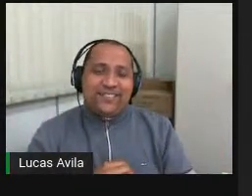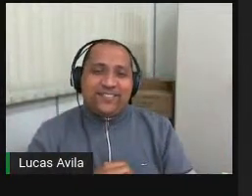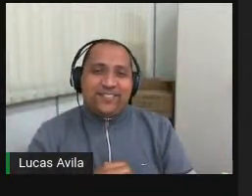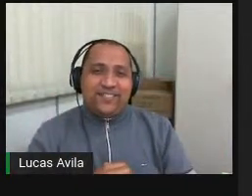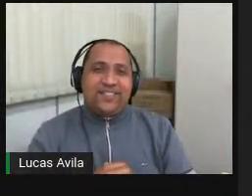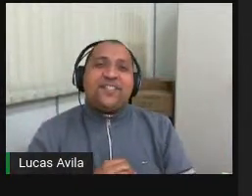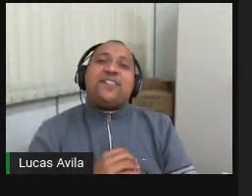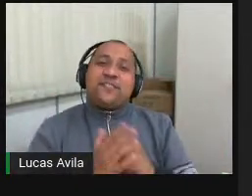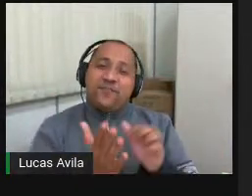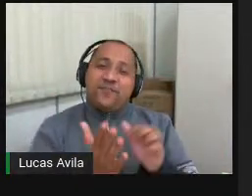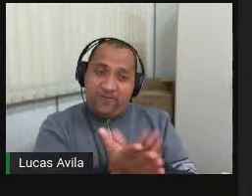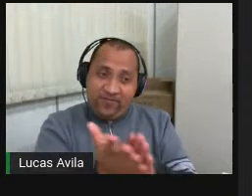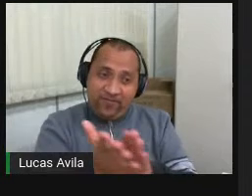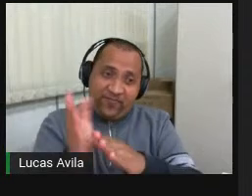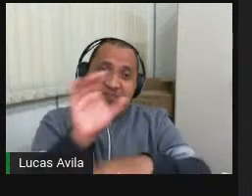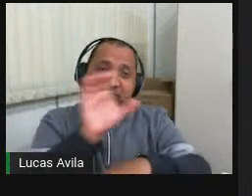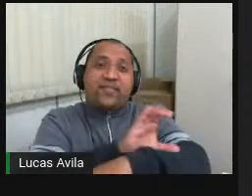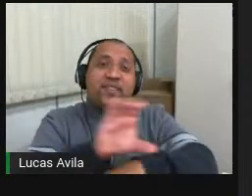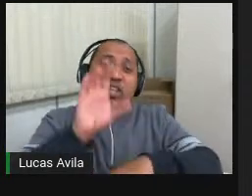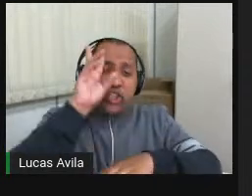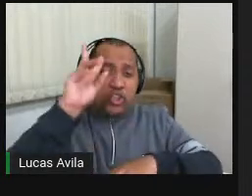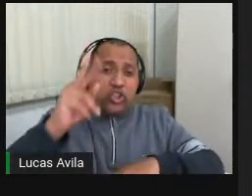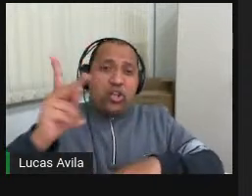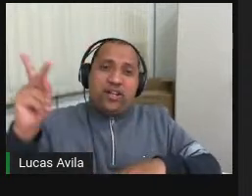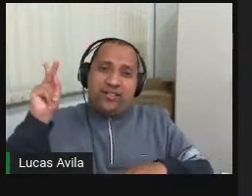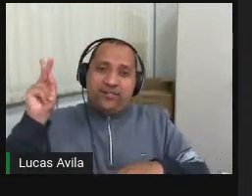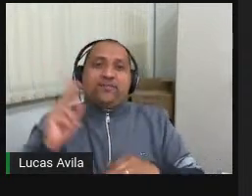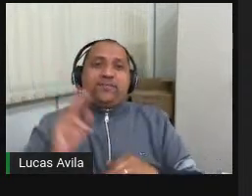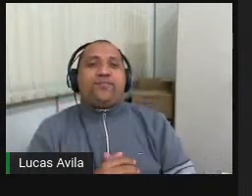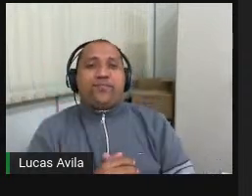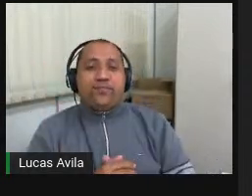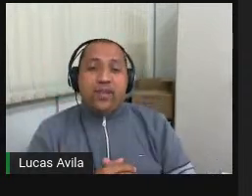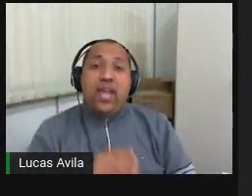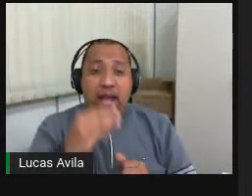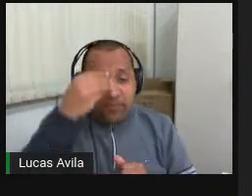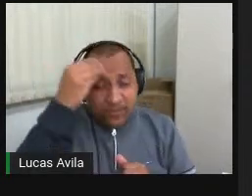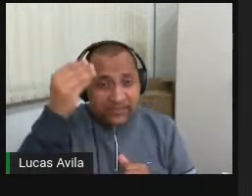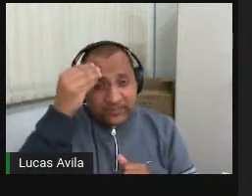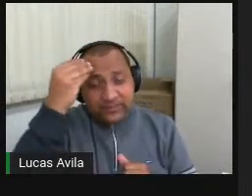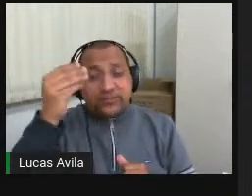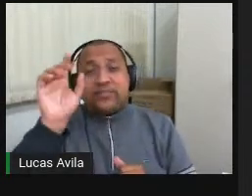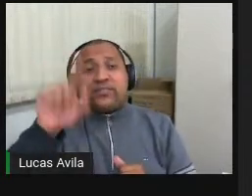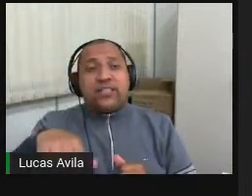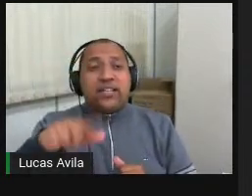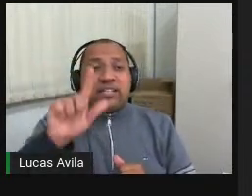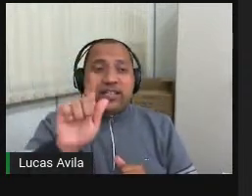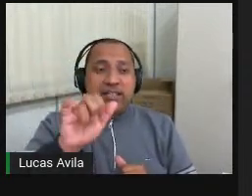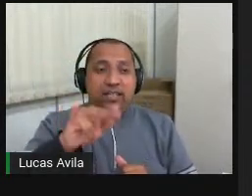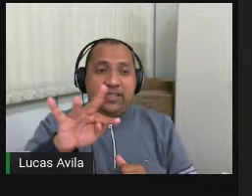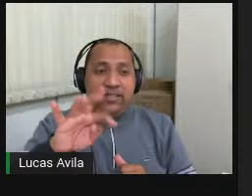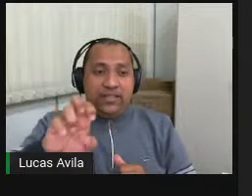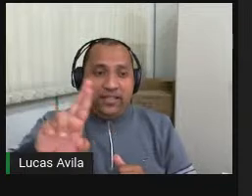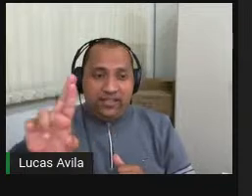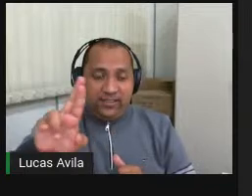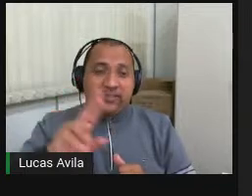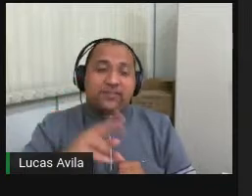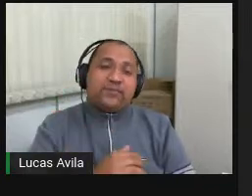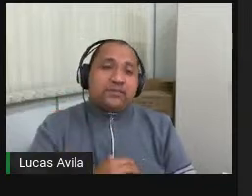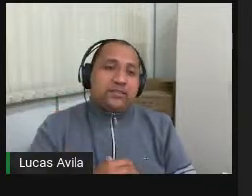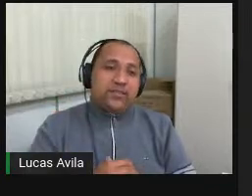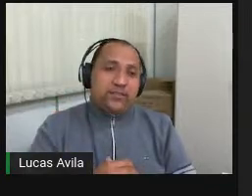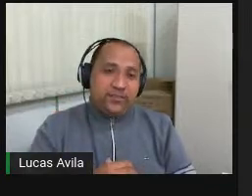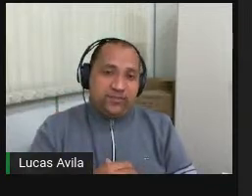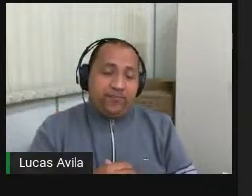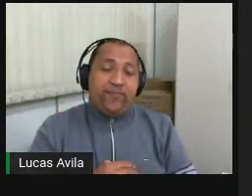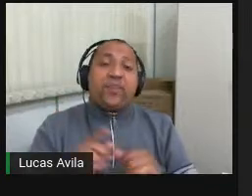Homenageados do curso de História, paralímpico, professor Guinter Roja Leitura.